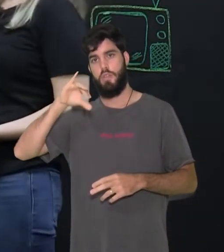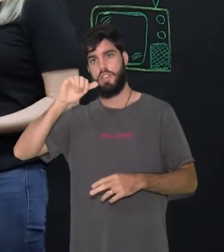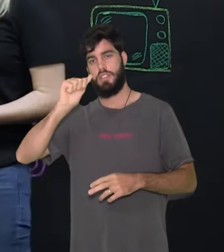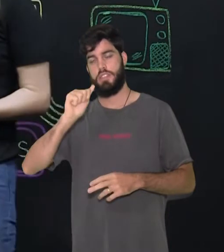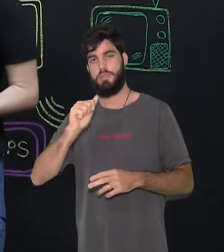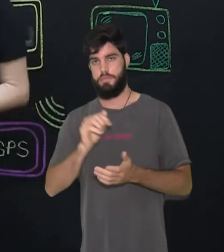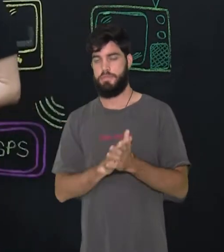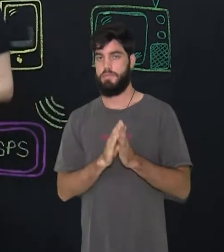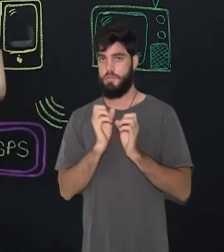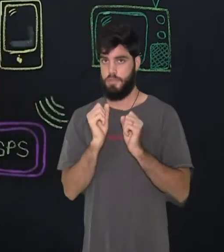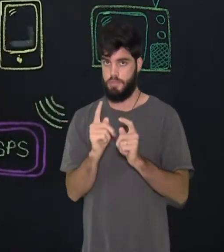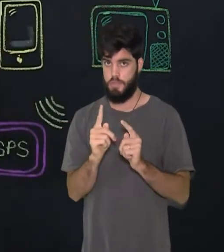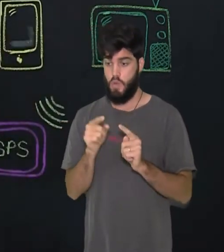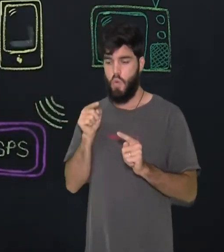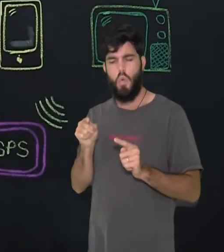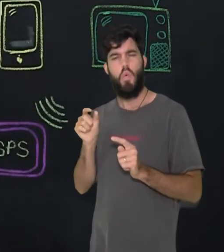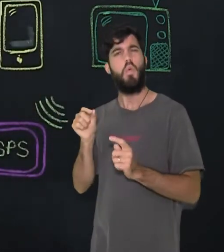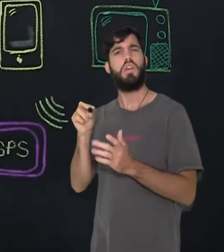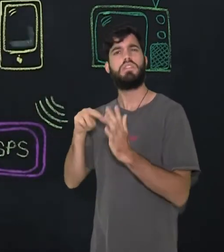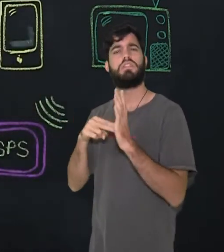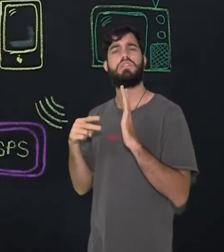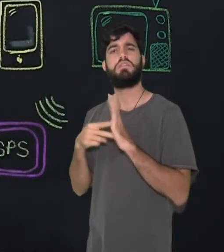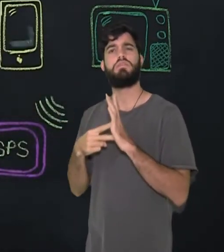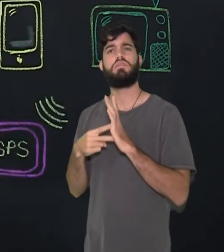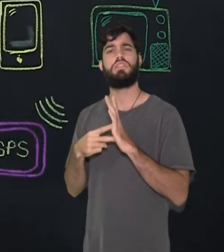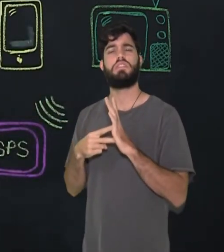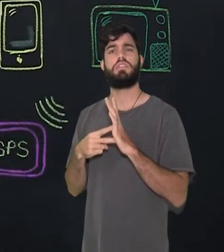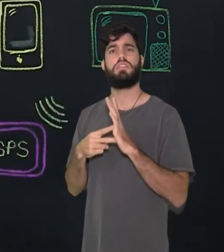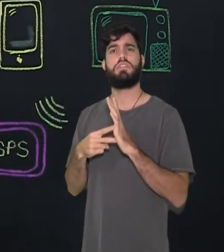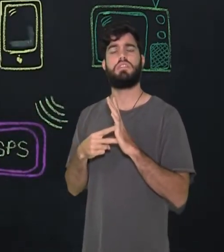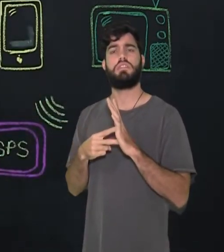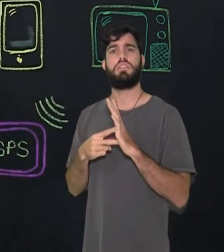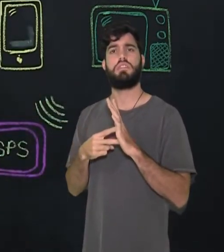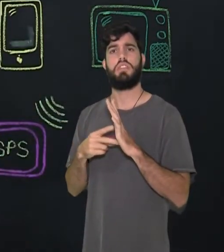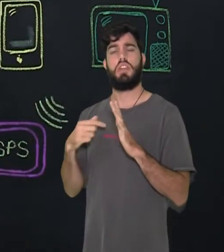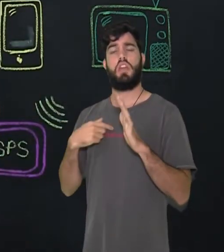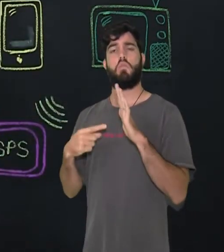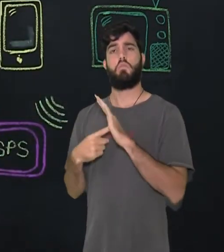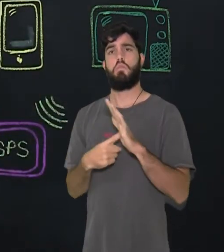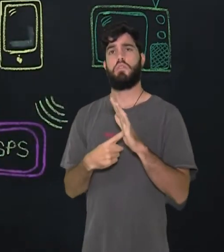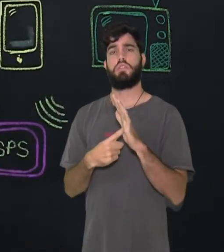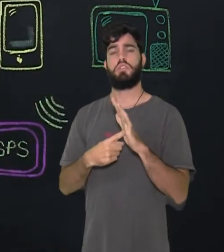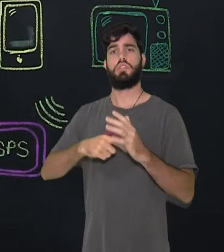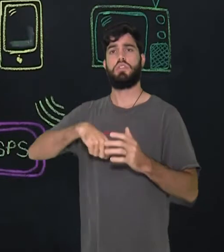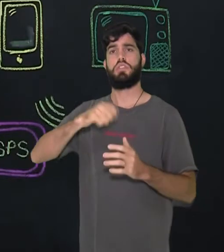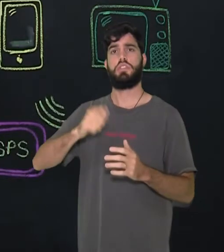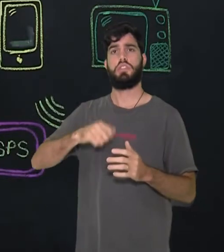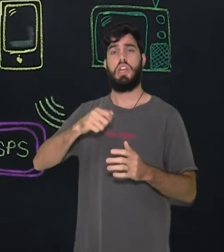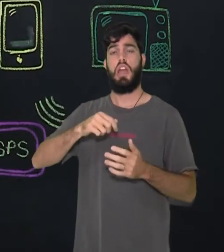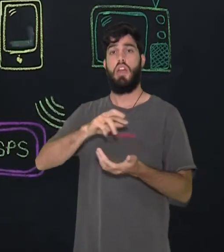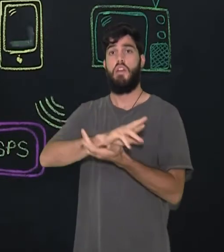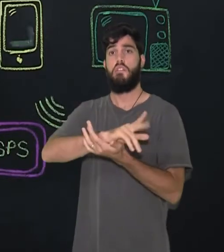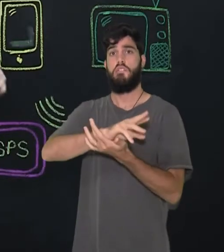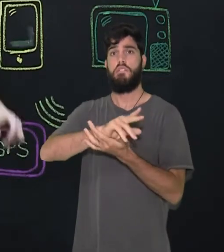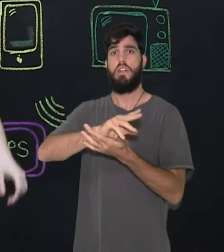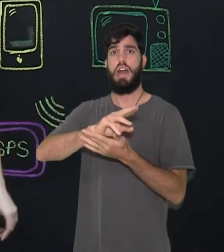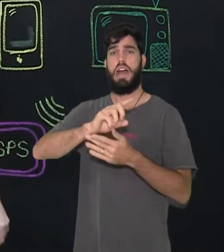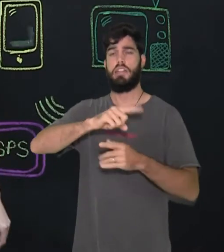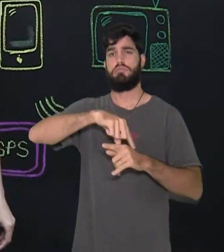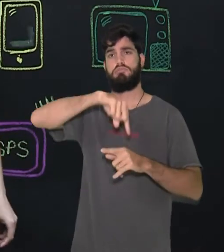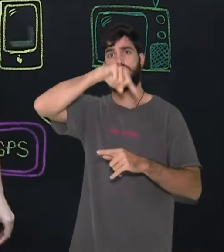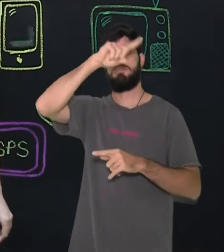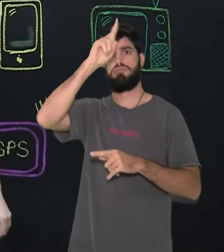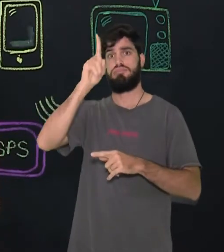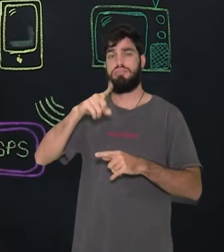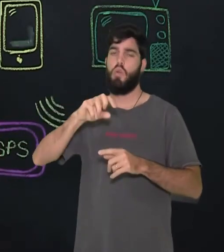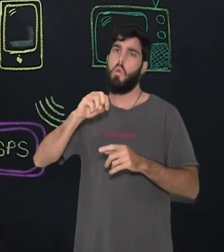o período. Tá, mas então o que é a frequência? Poxa, quando eu simulei aqui com a minha corda, tem vários comprimentos de onda aqui, tem